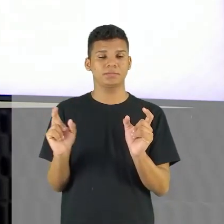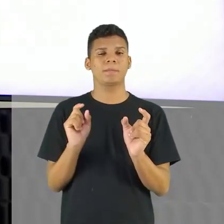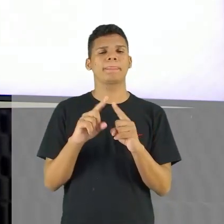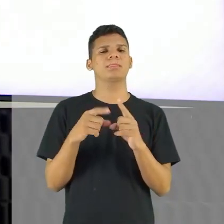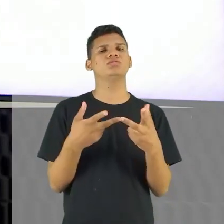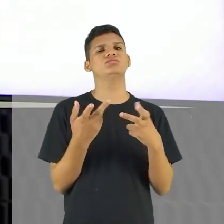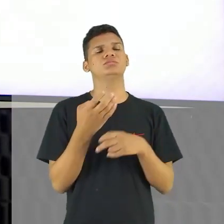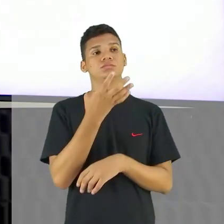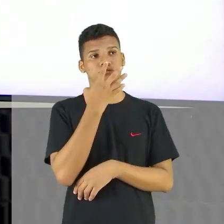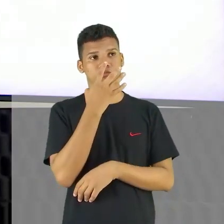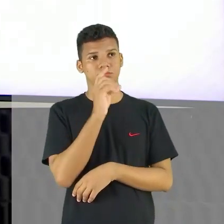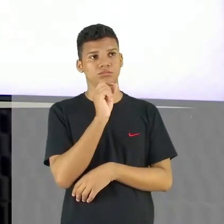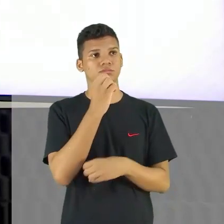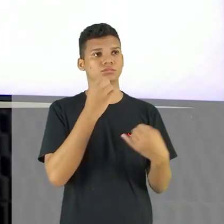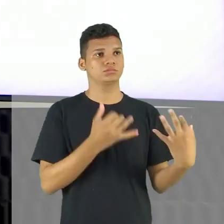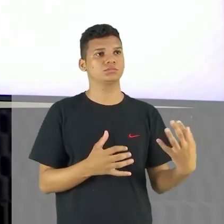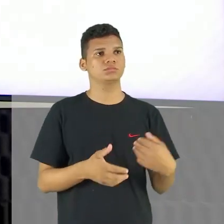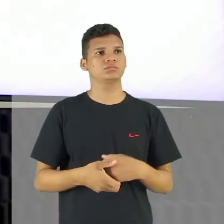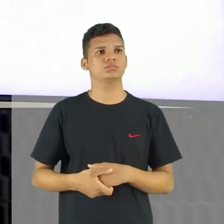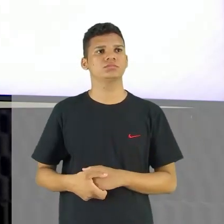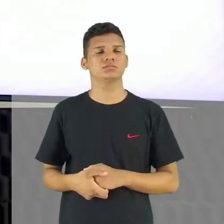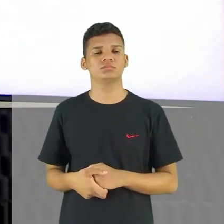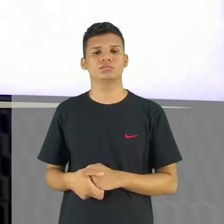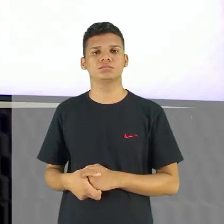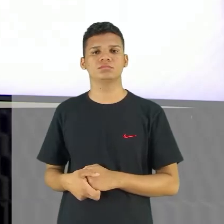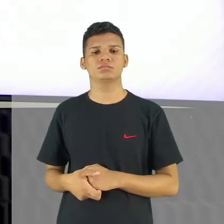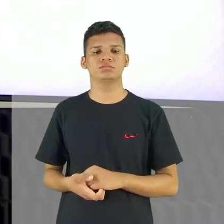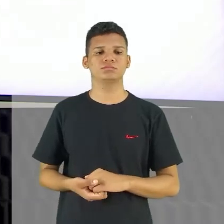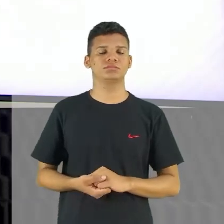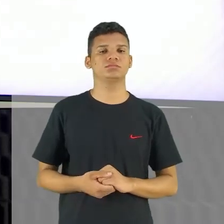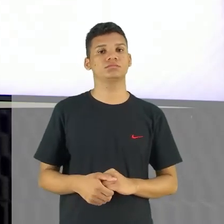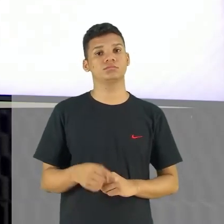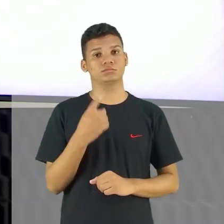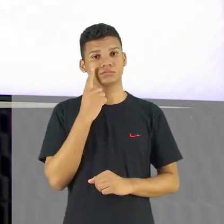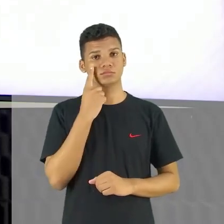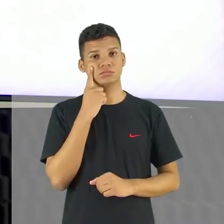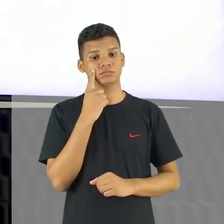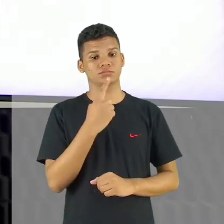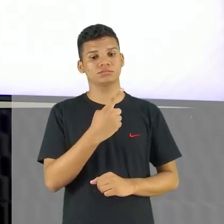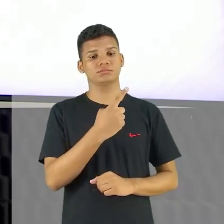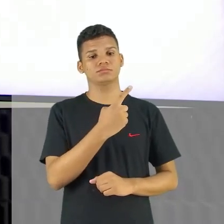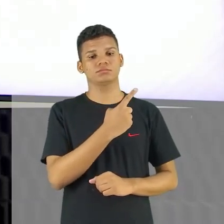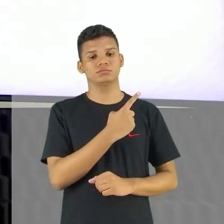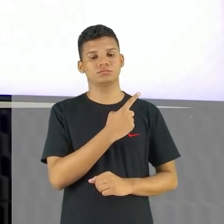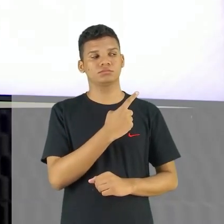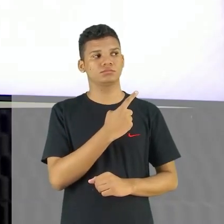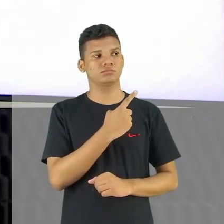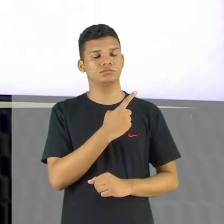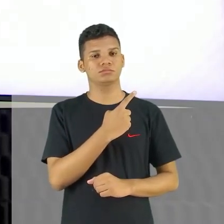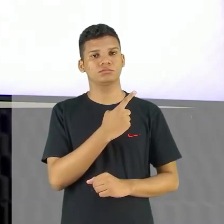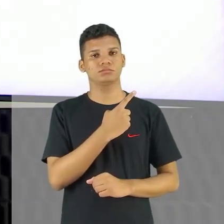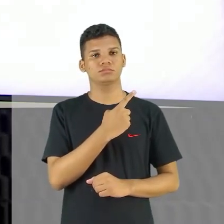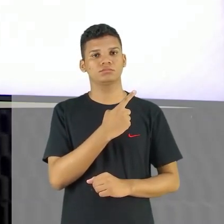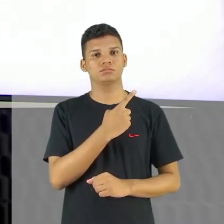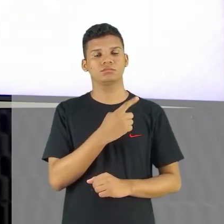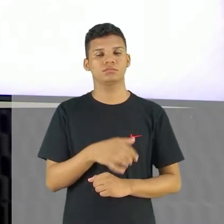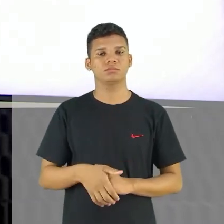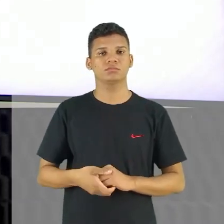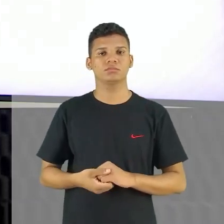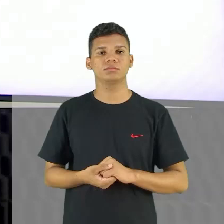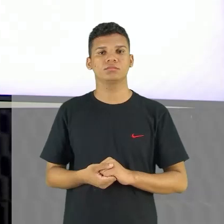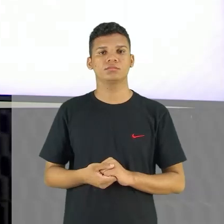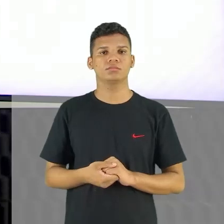diz aqui, ó. Ai, palavras, ai. Palavras que estranha potência a vossa.